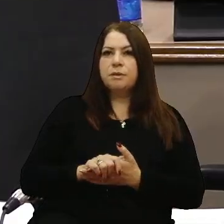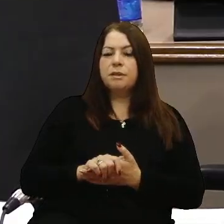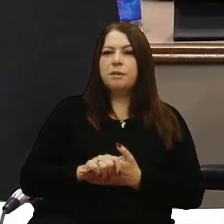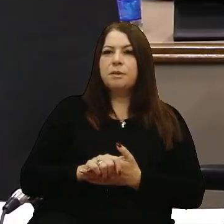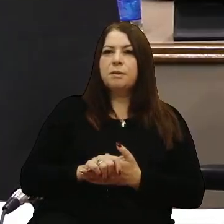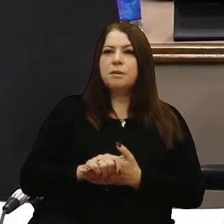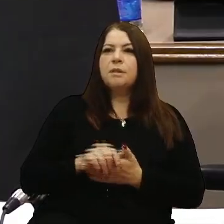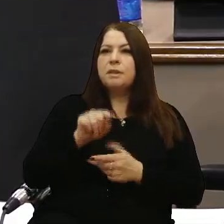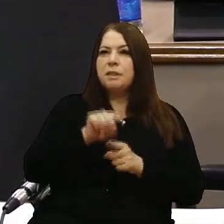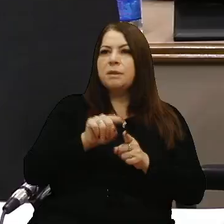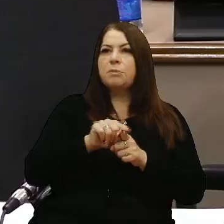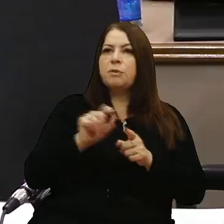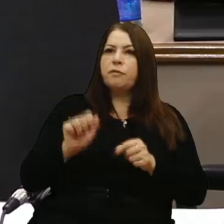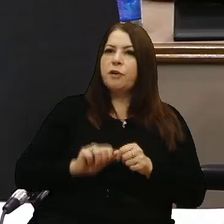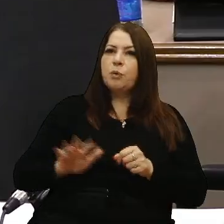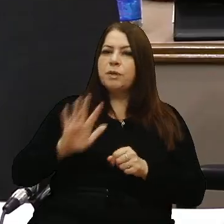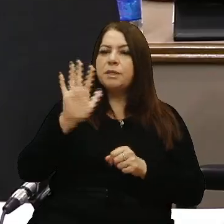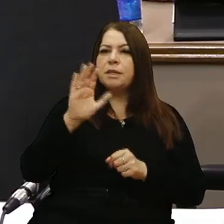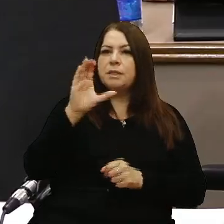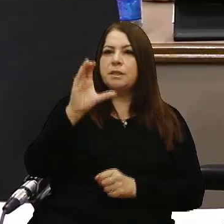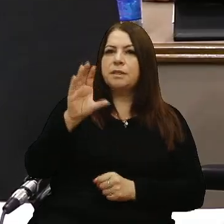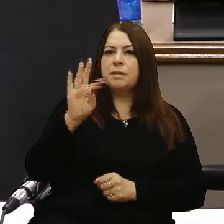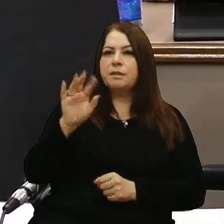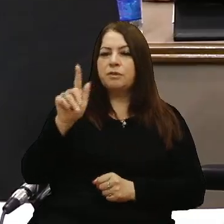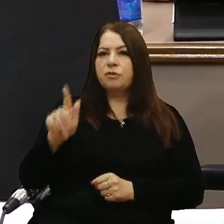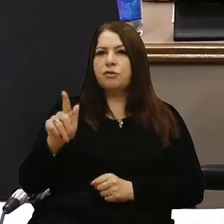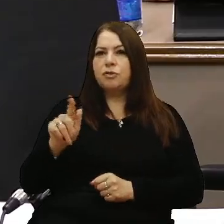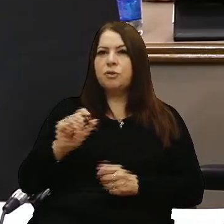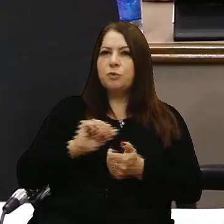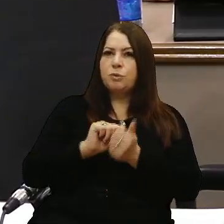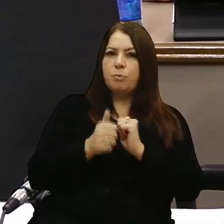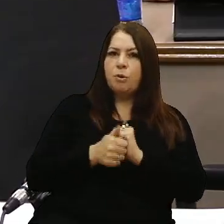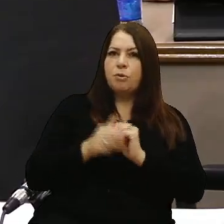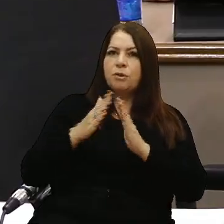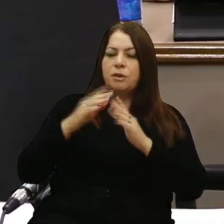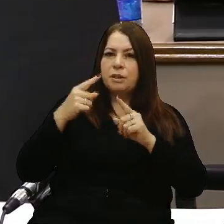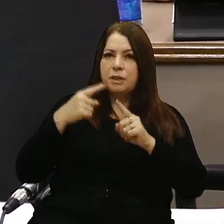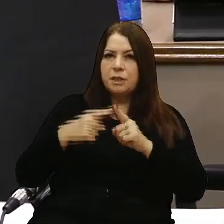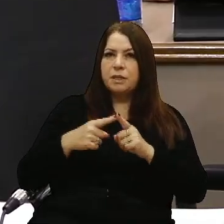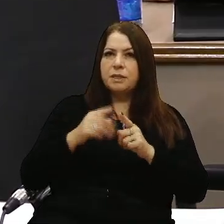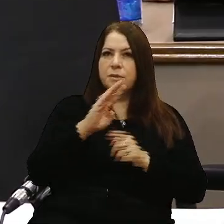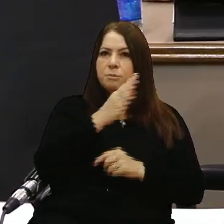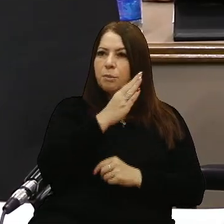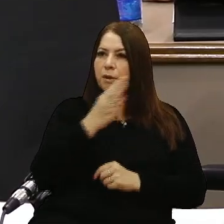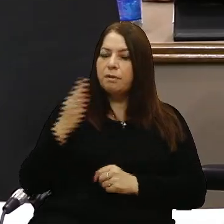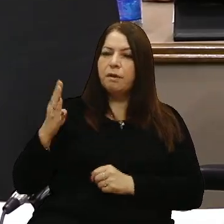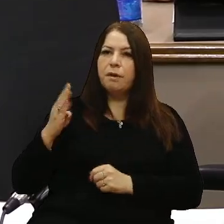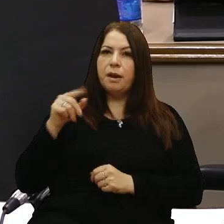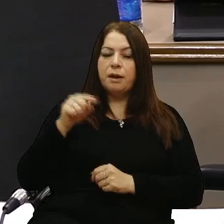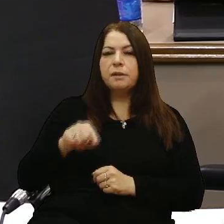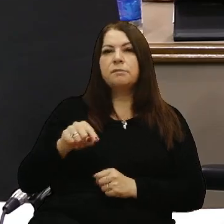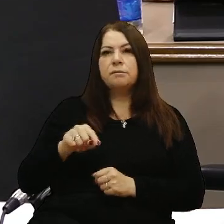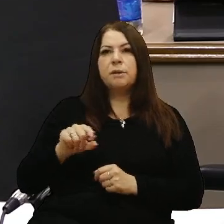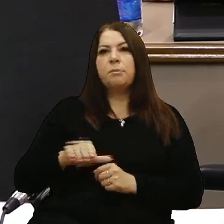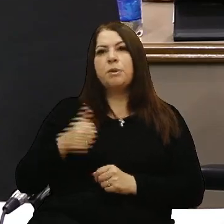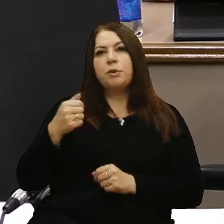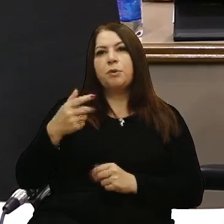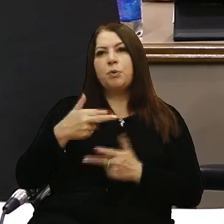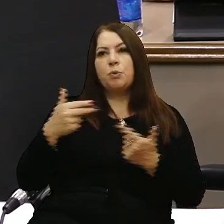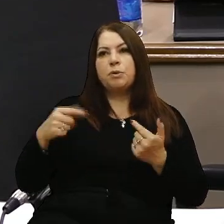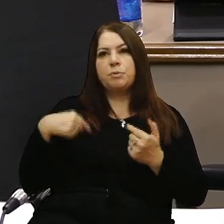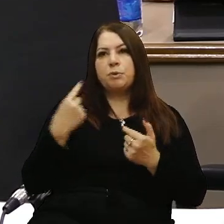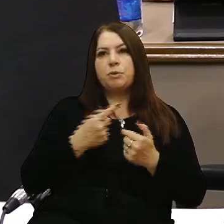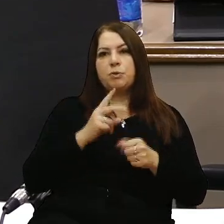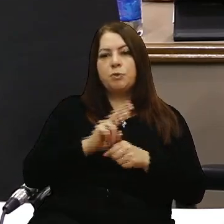temos que valorizar os CTGs, o esporte, a igreja, as bibliotecas. Isso é a melhor coisa para